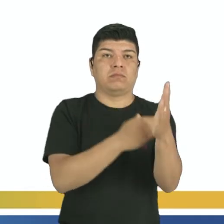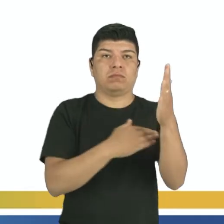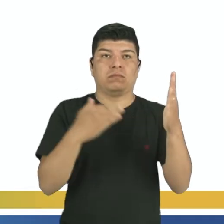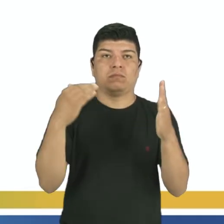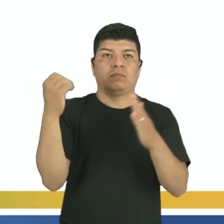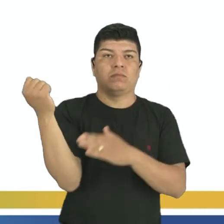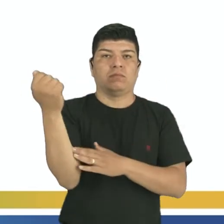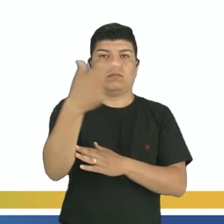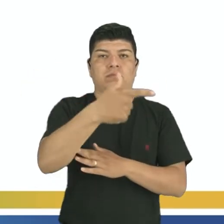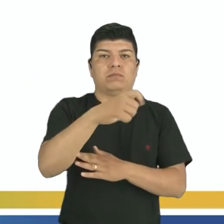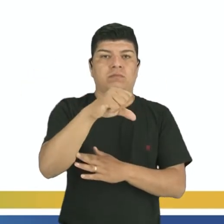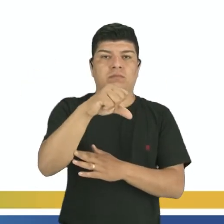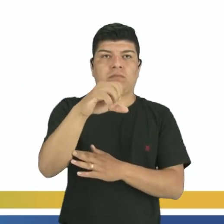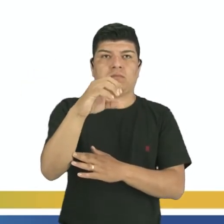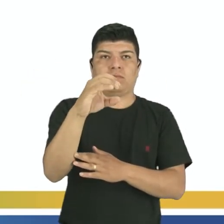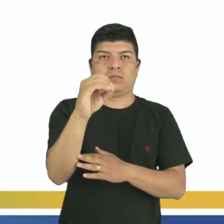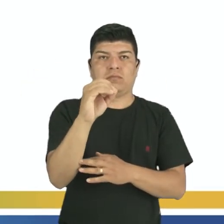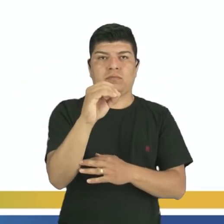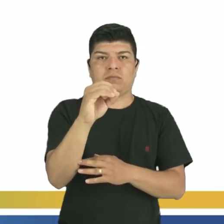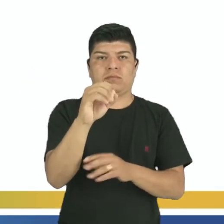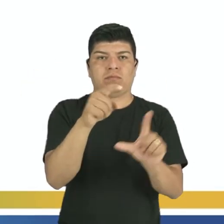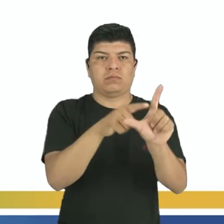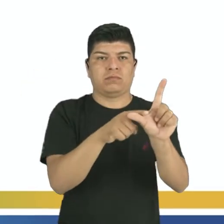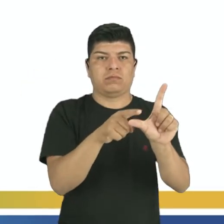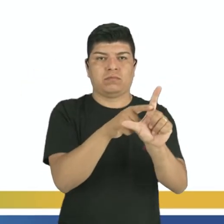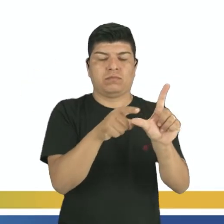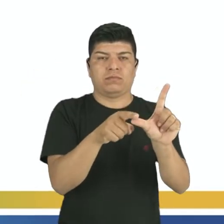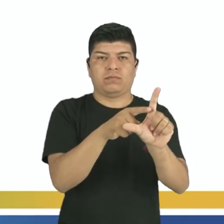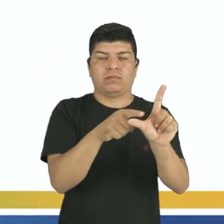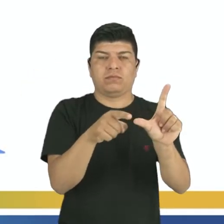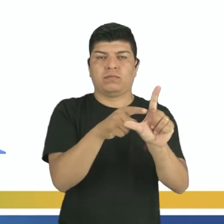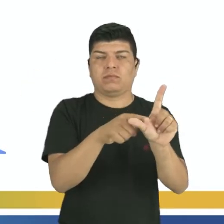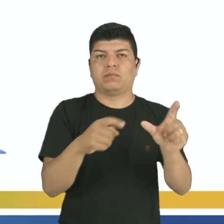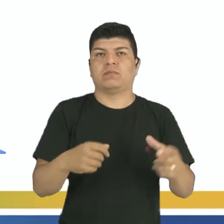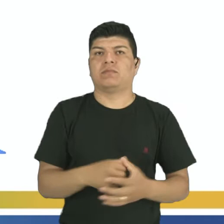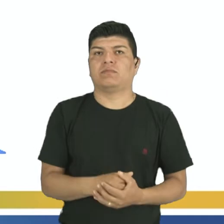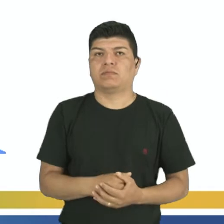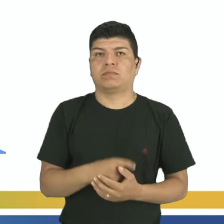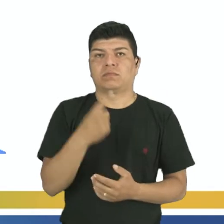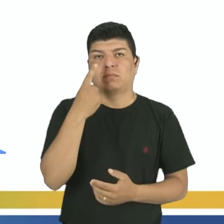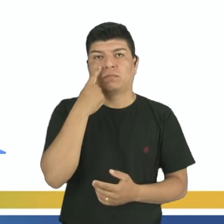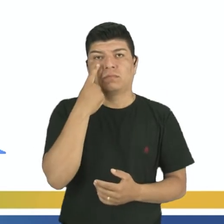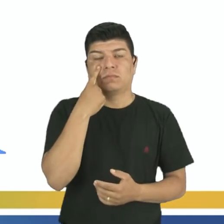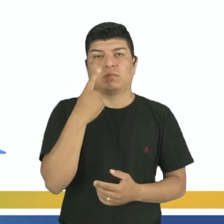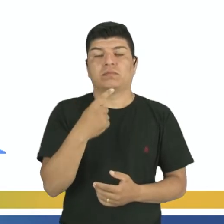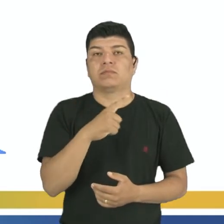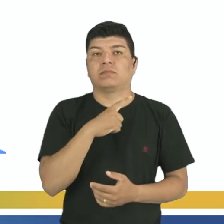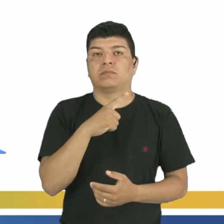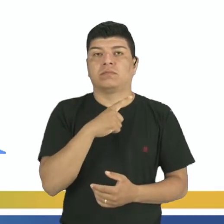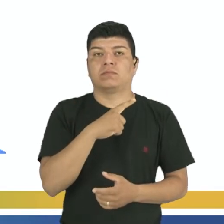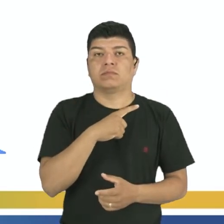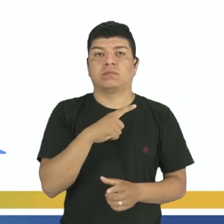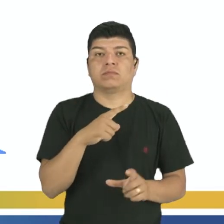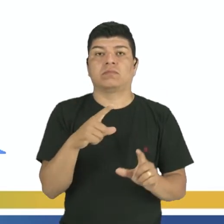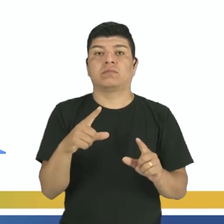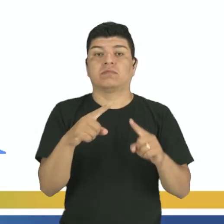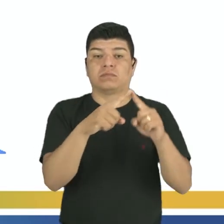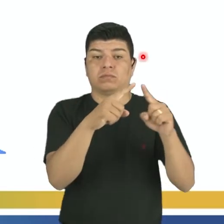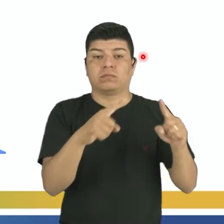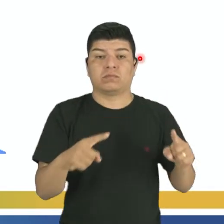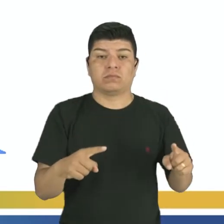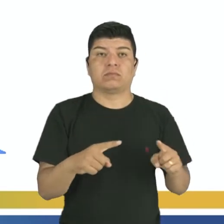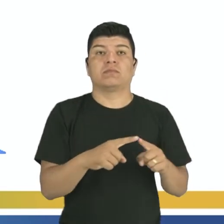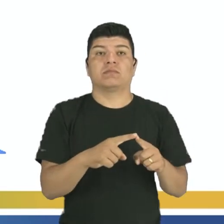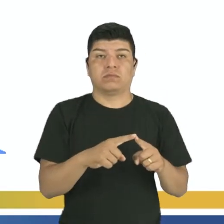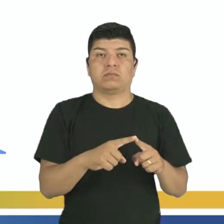passaria de 180 e daí não temos um triângulo, ok? Então, ó, aqui nós temos um triângulo obtusângulo.